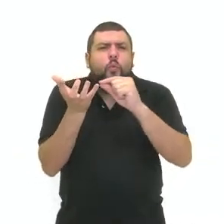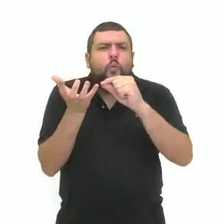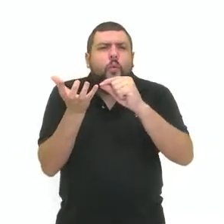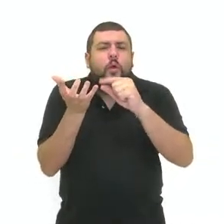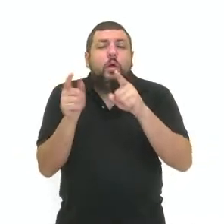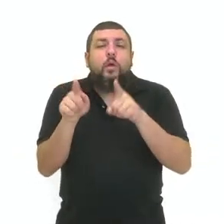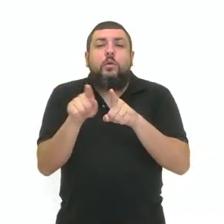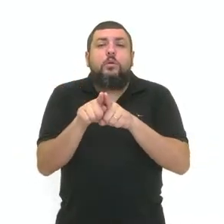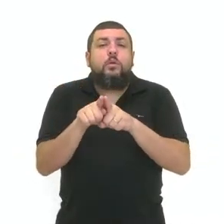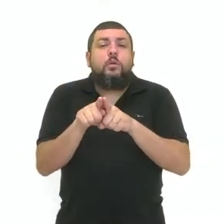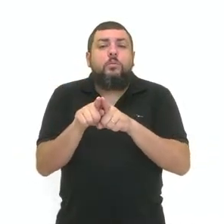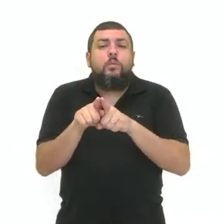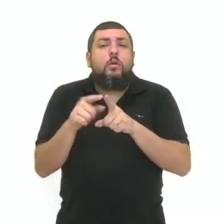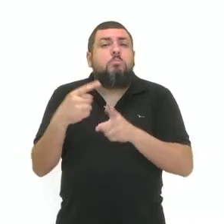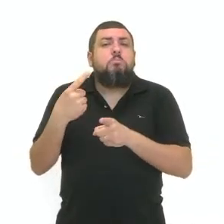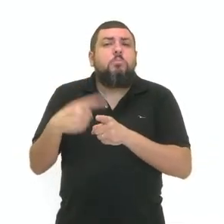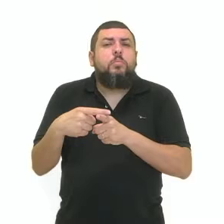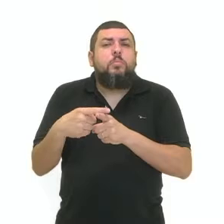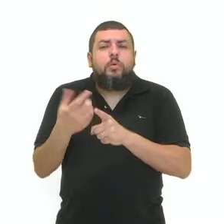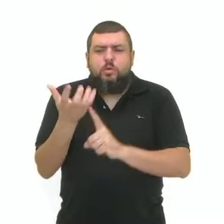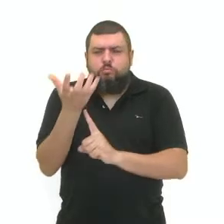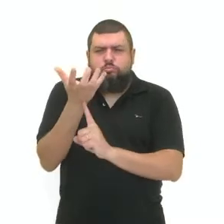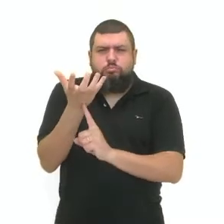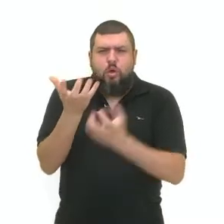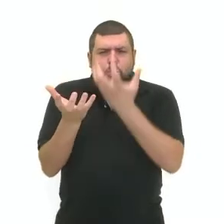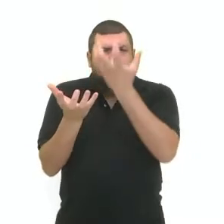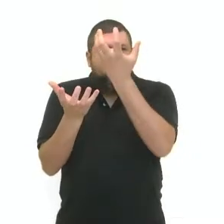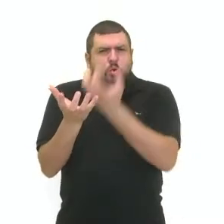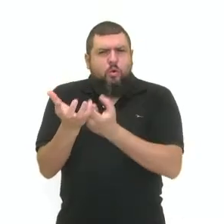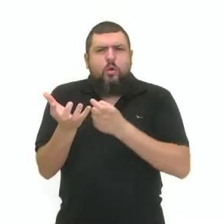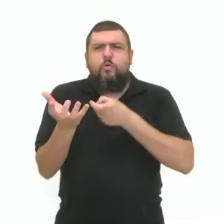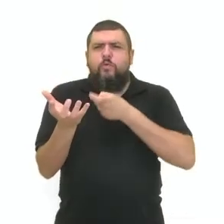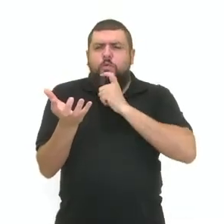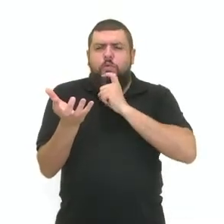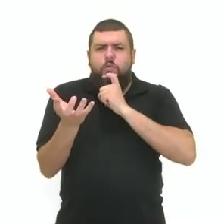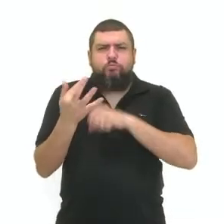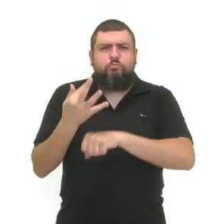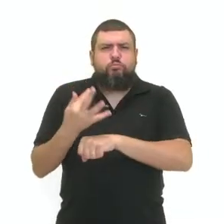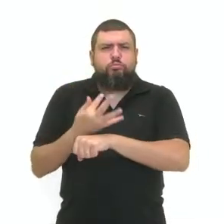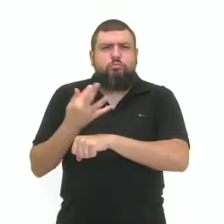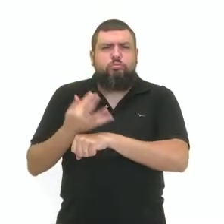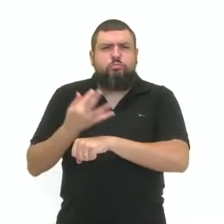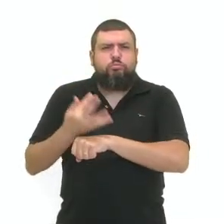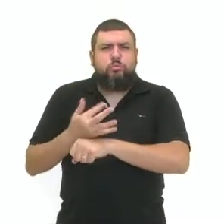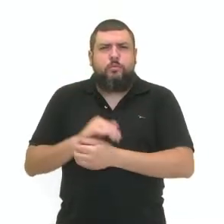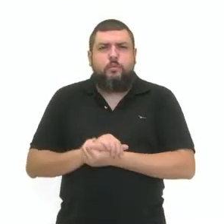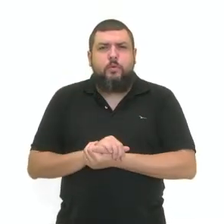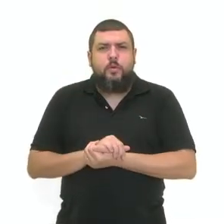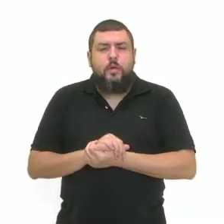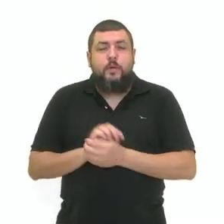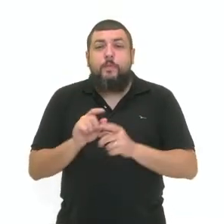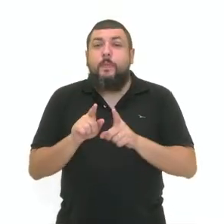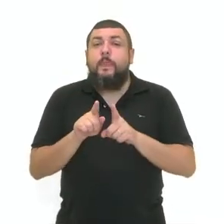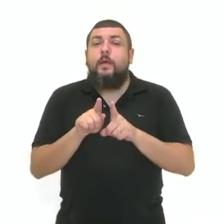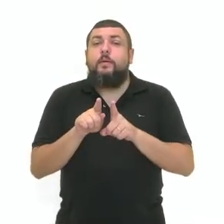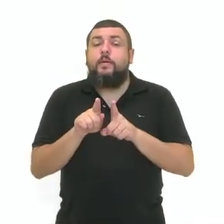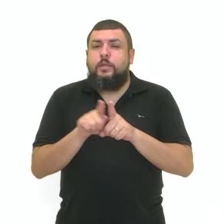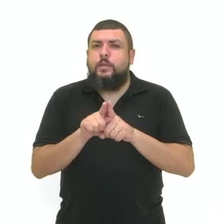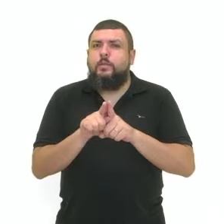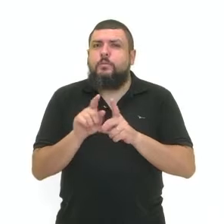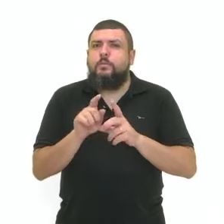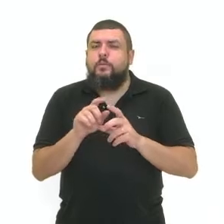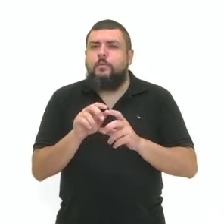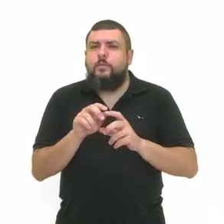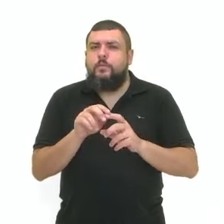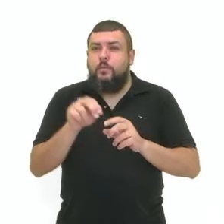do ano, né? O inverno aí e uma parte do outono, ok? Mas mais ao norte do estado, as folhas são mais largas,